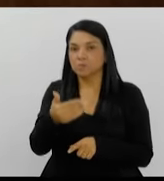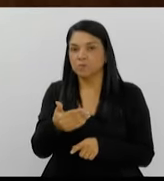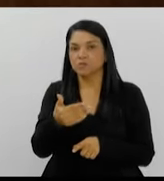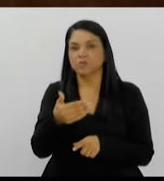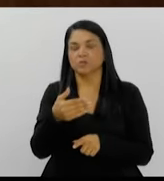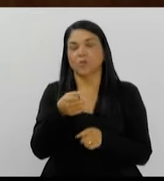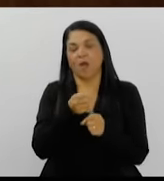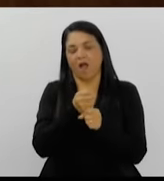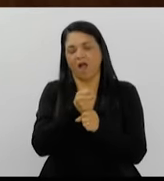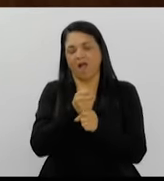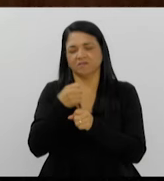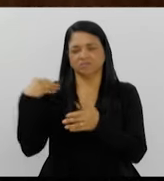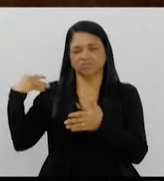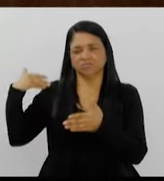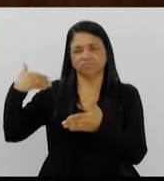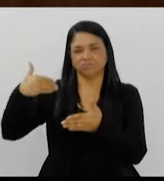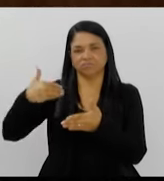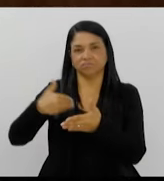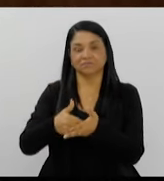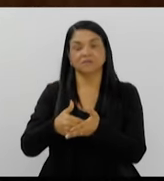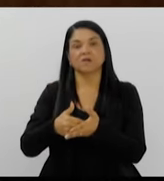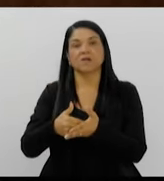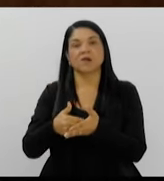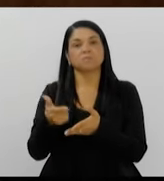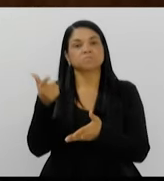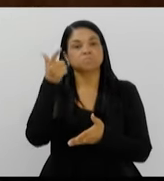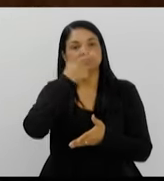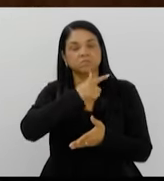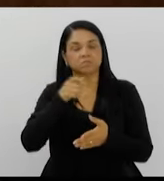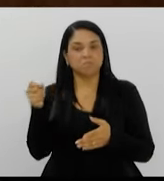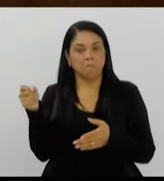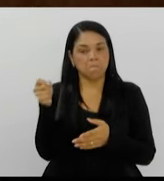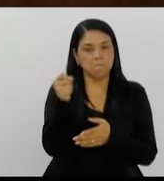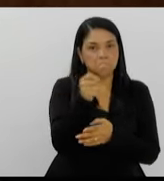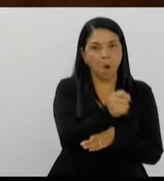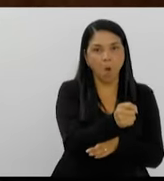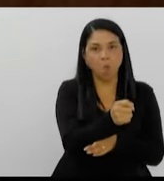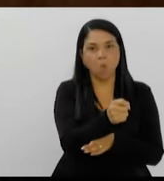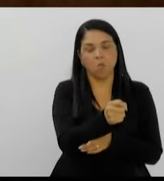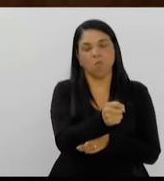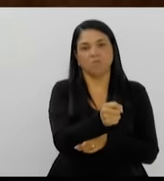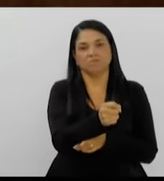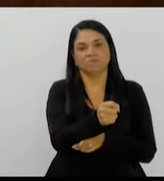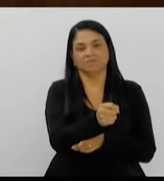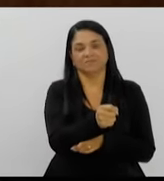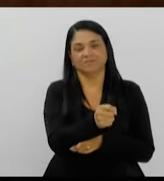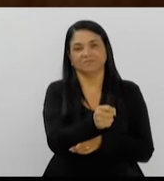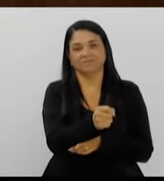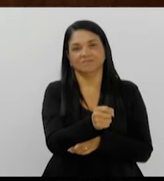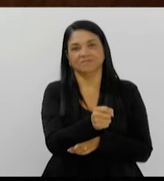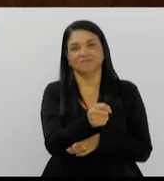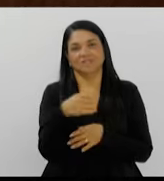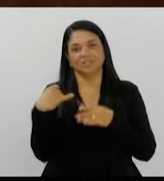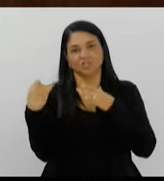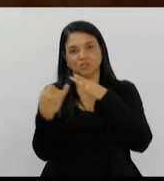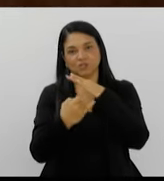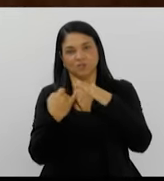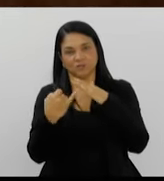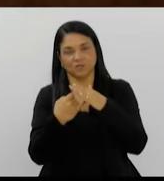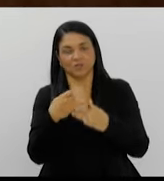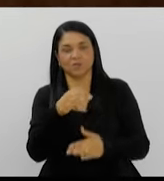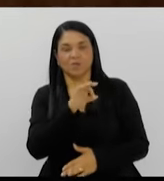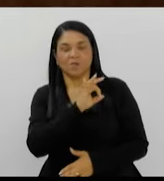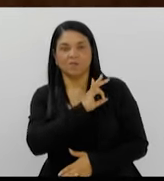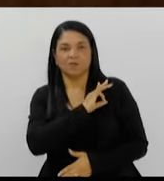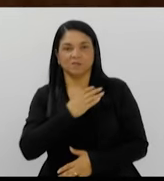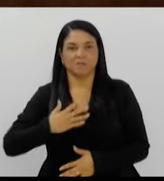muitos anos para que assim possam ingressar na Nobre instituição que é a Polícia